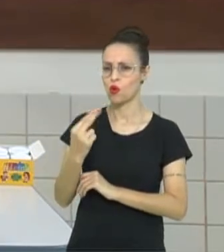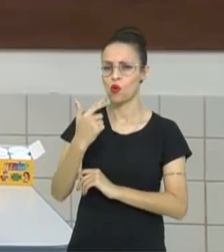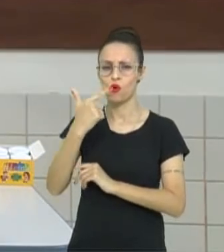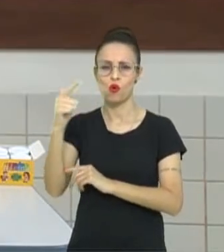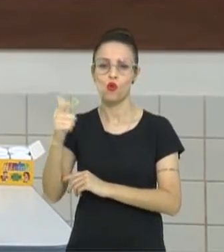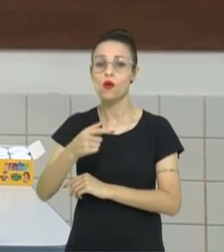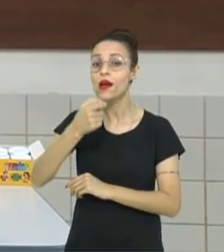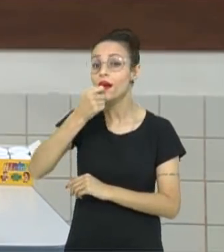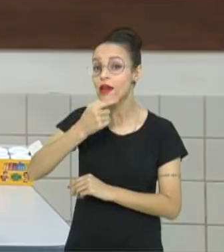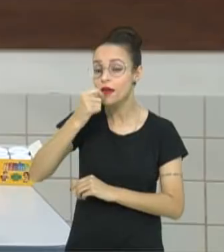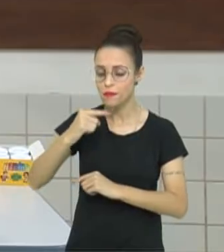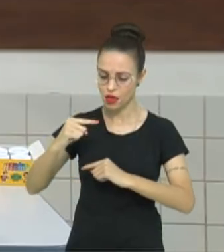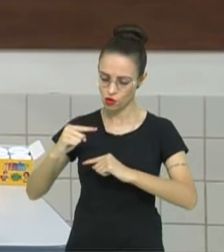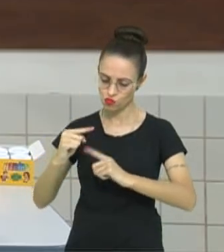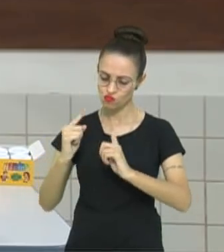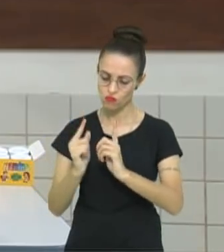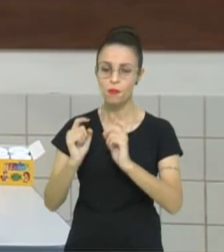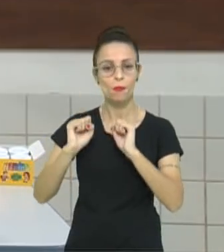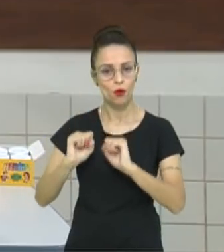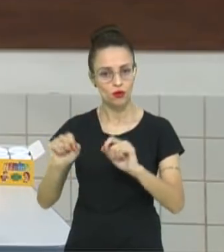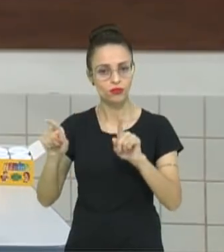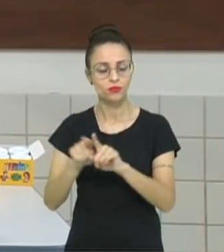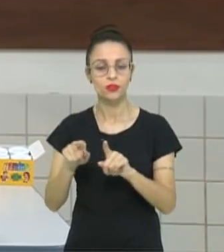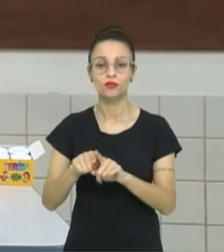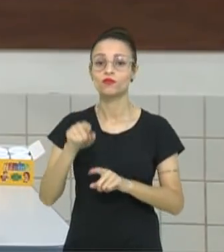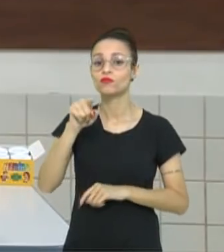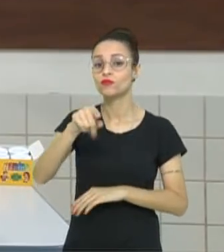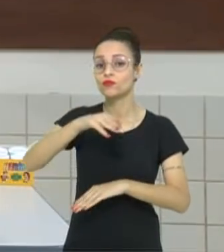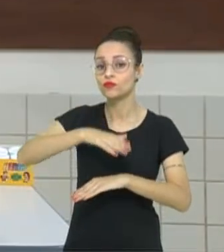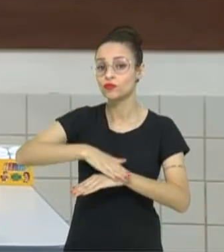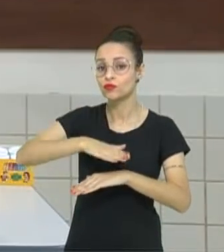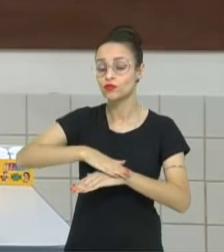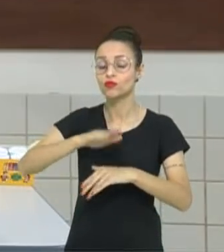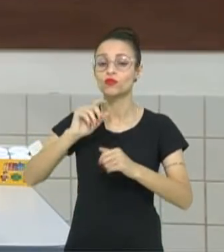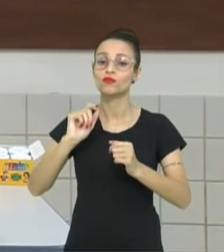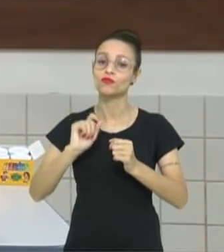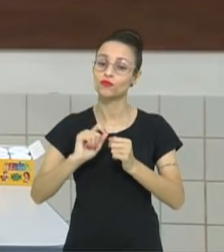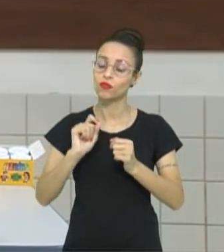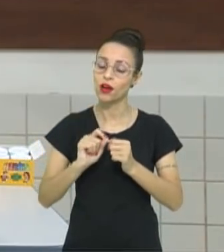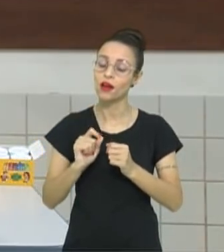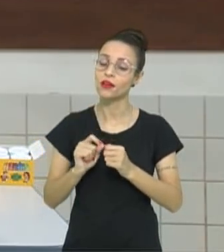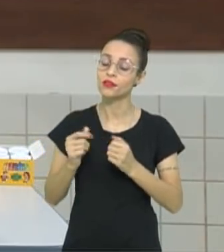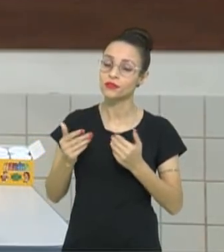remédio vazia, né? Enfim, que você possa fazer essa